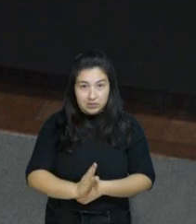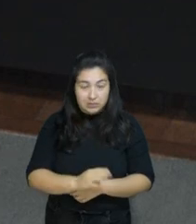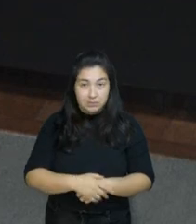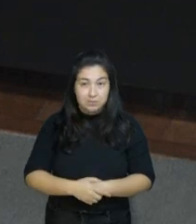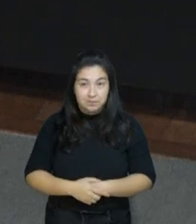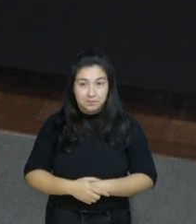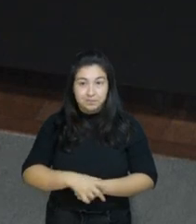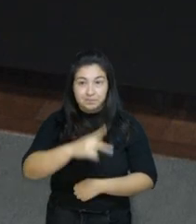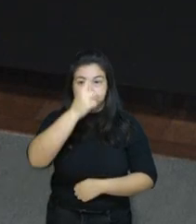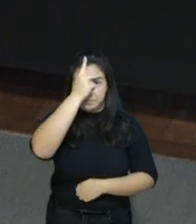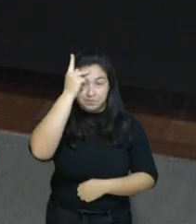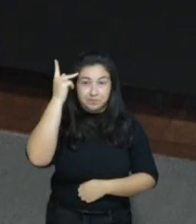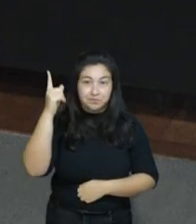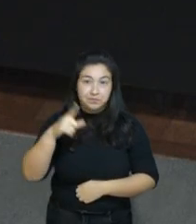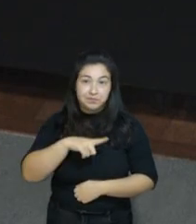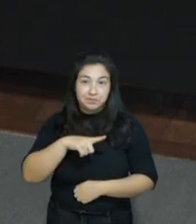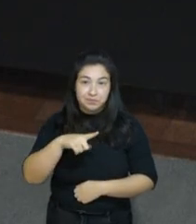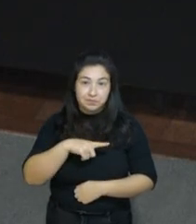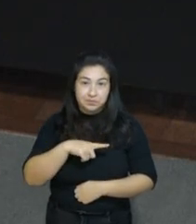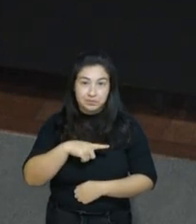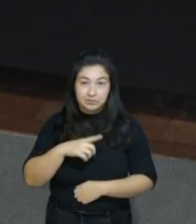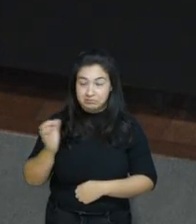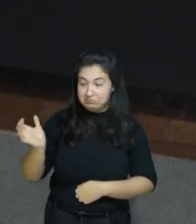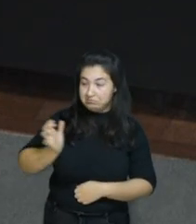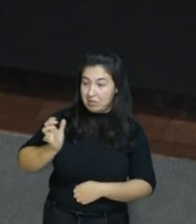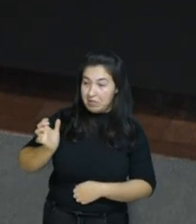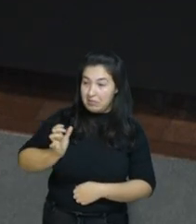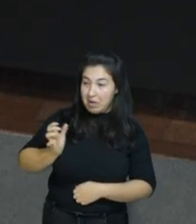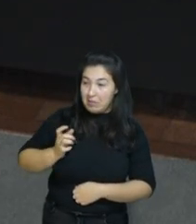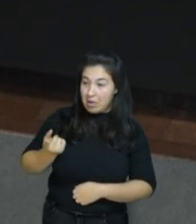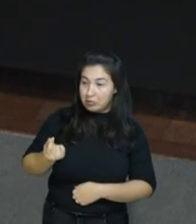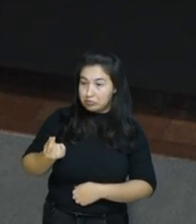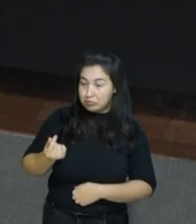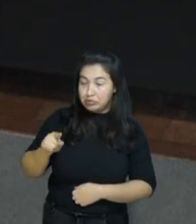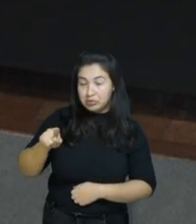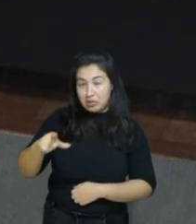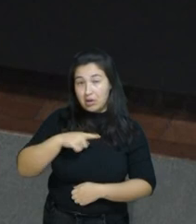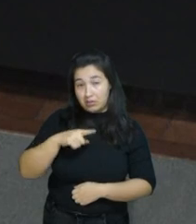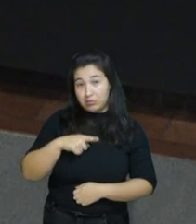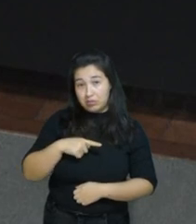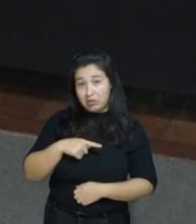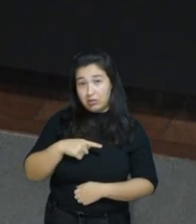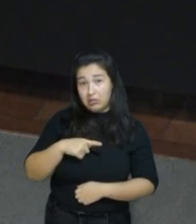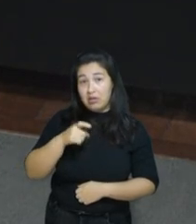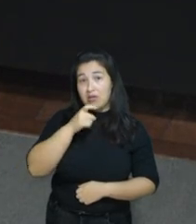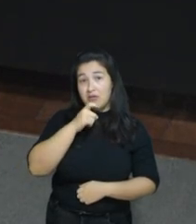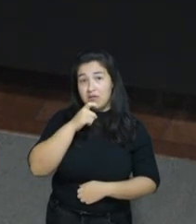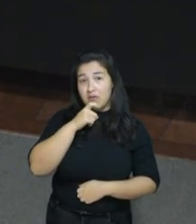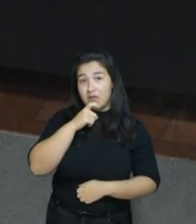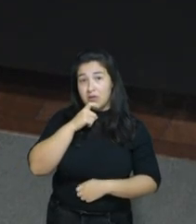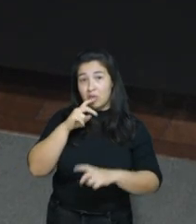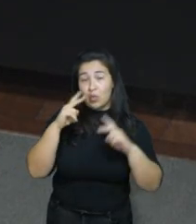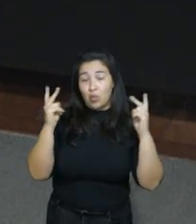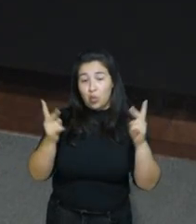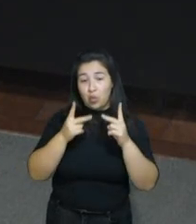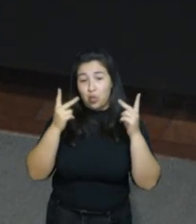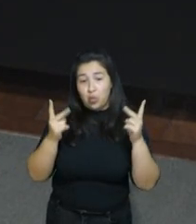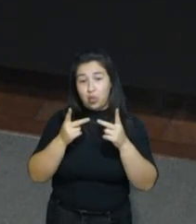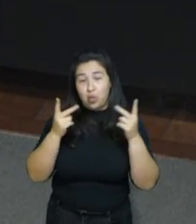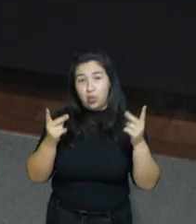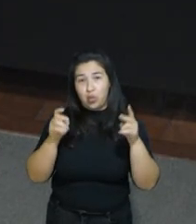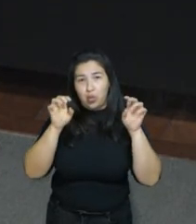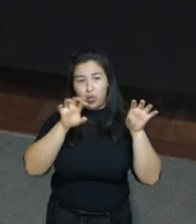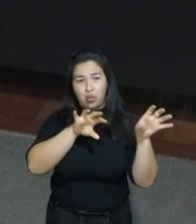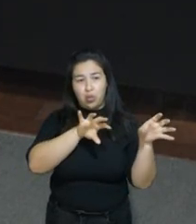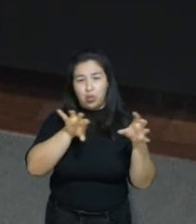tem né, de maior aquisição, ela vai ter ar-condicionado na casa dela, né? Mas as pessoas de